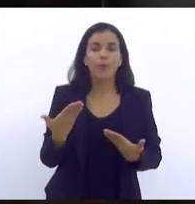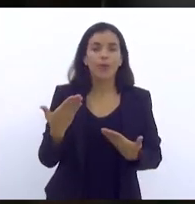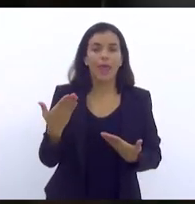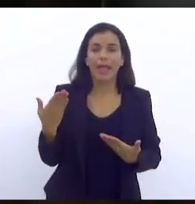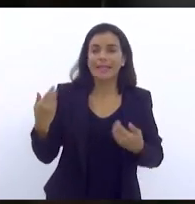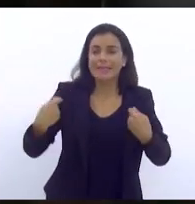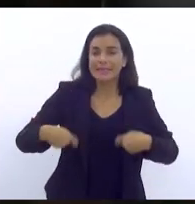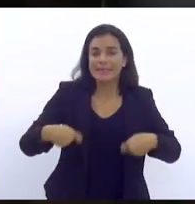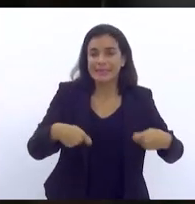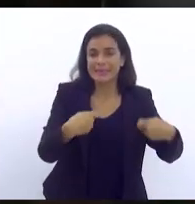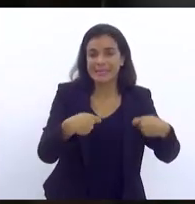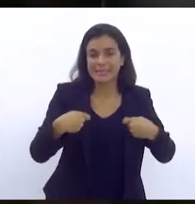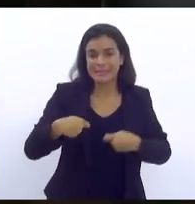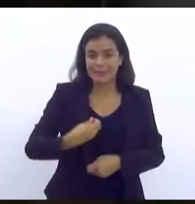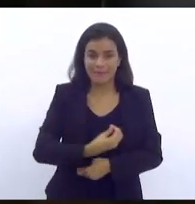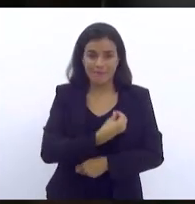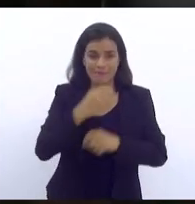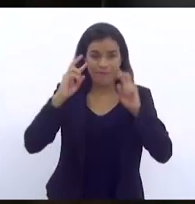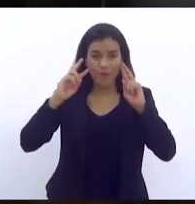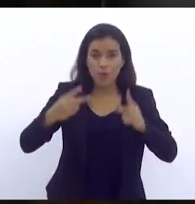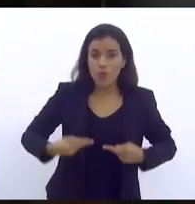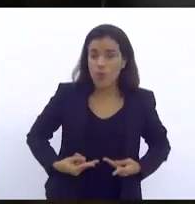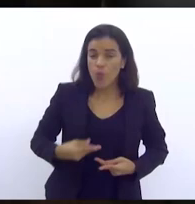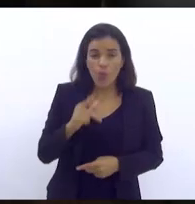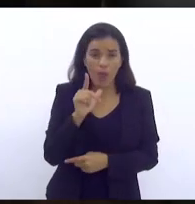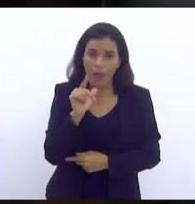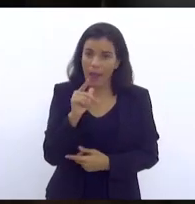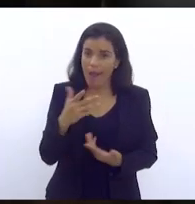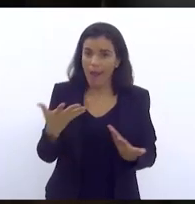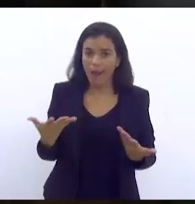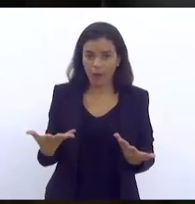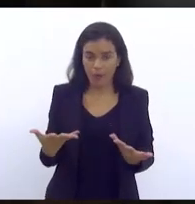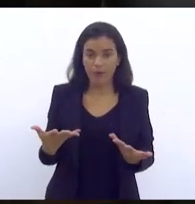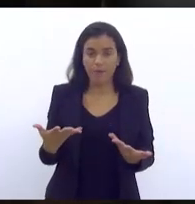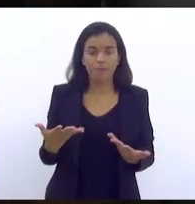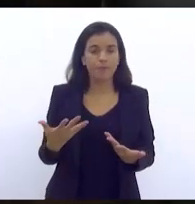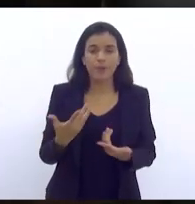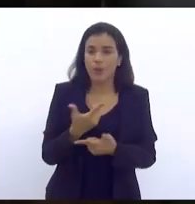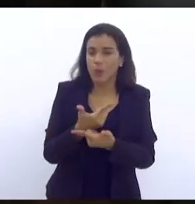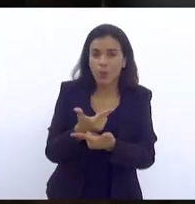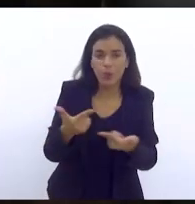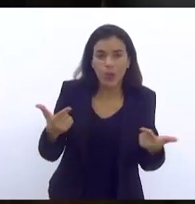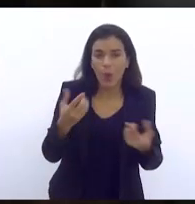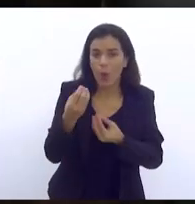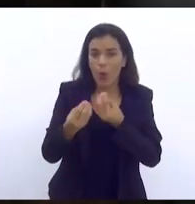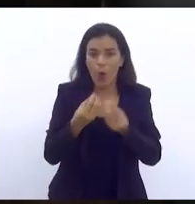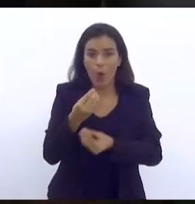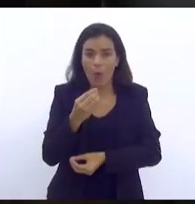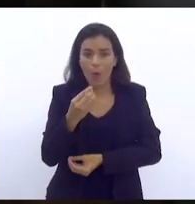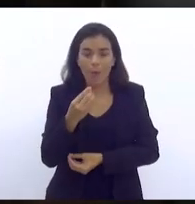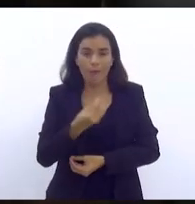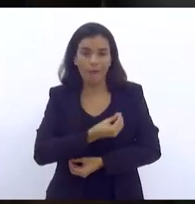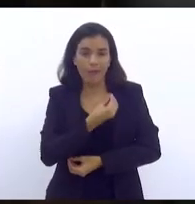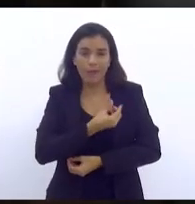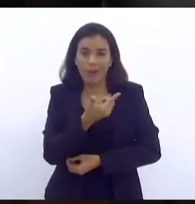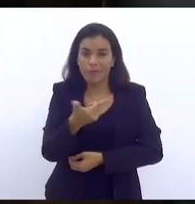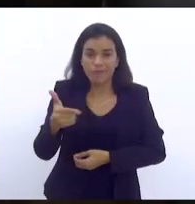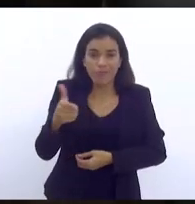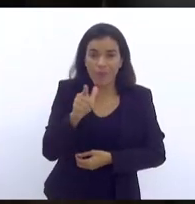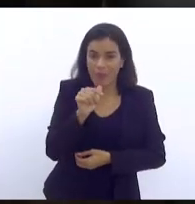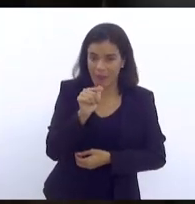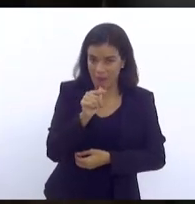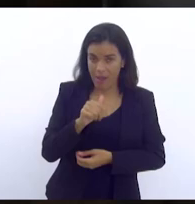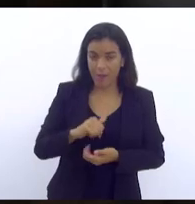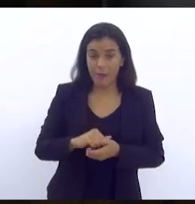pra vida humana um mínimo de água possível assim não dá para viver sem água como é a realidade